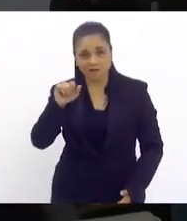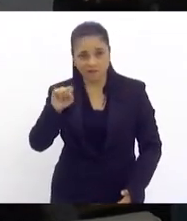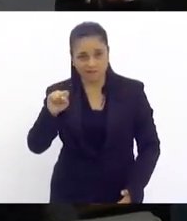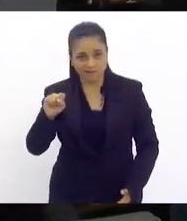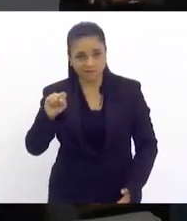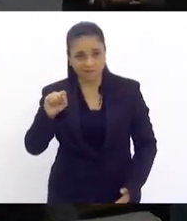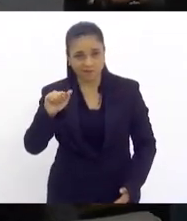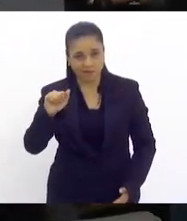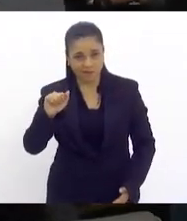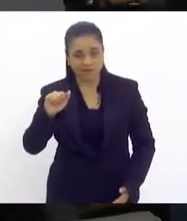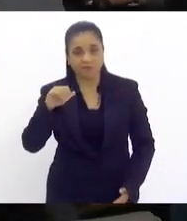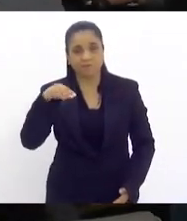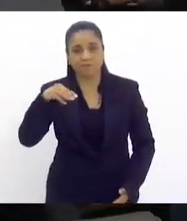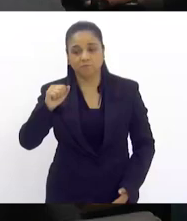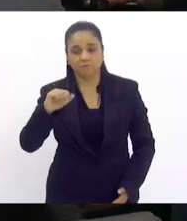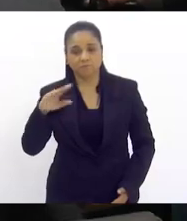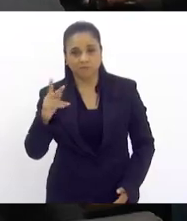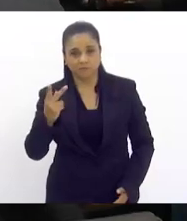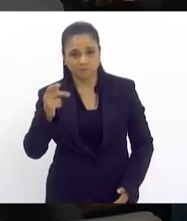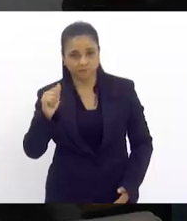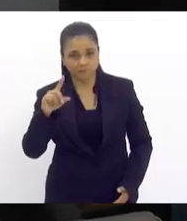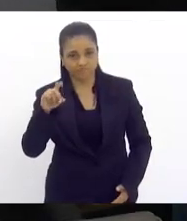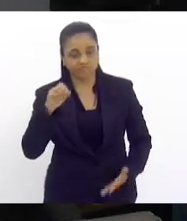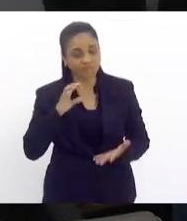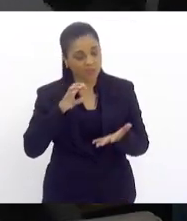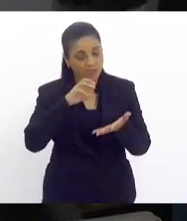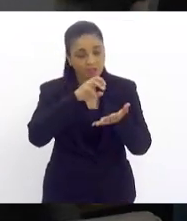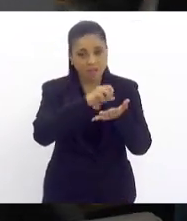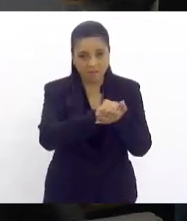aqui, né,